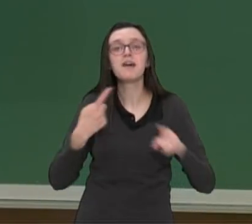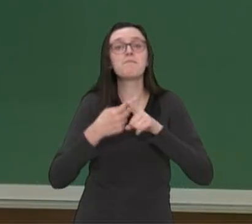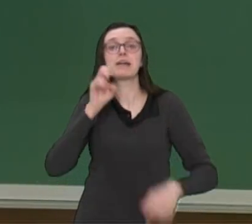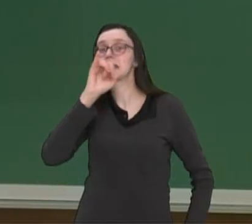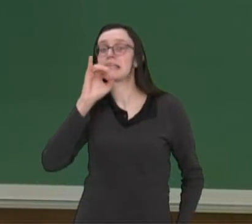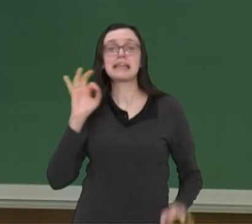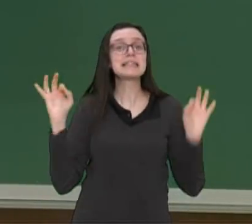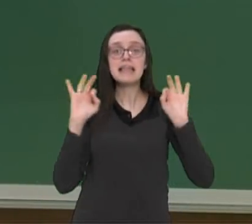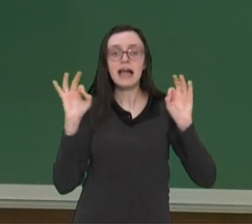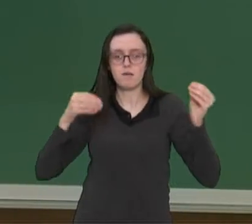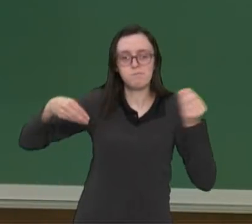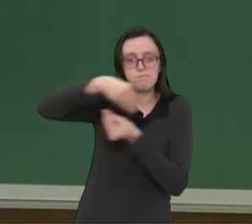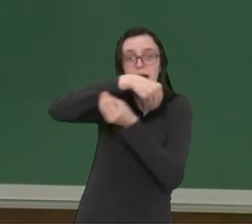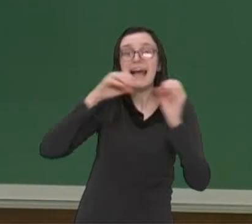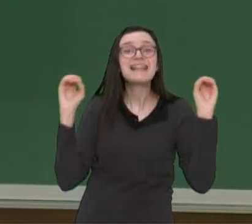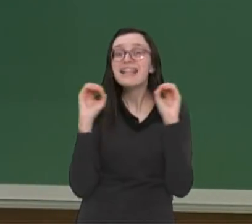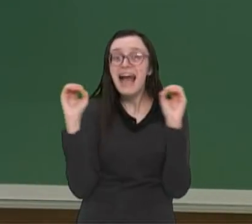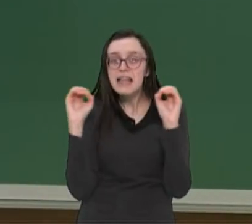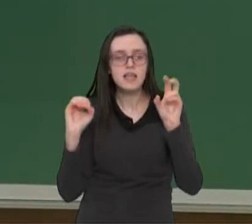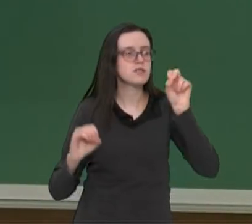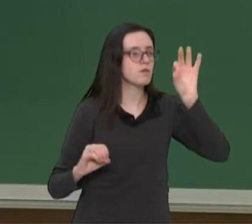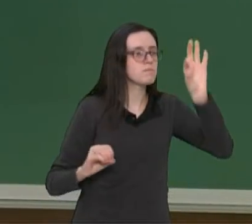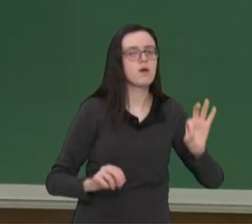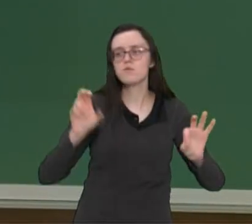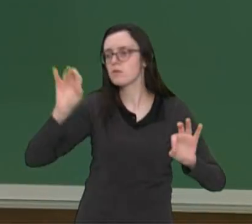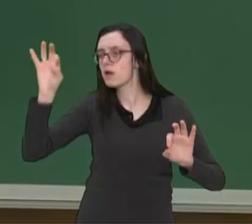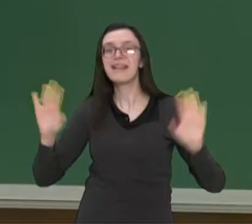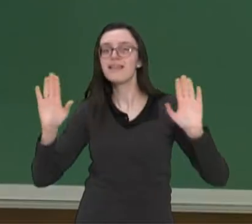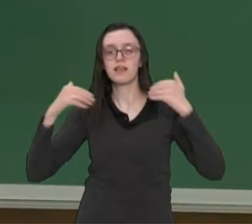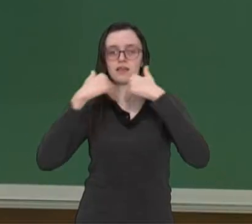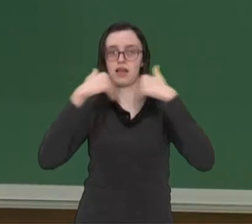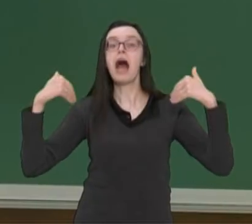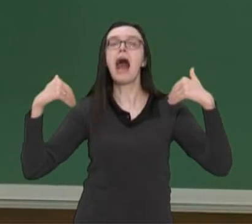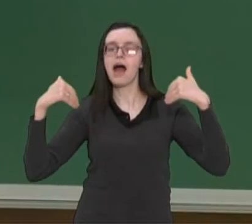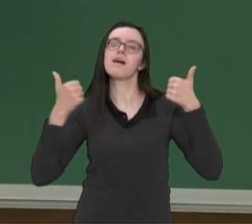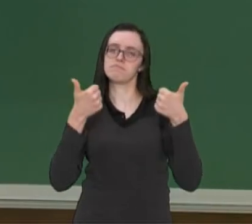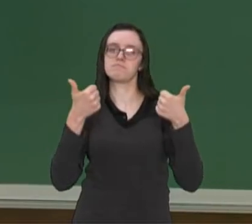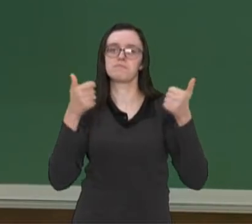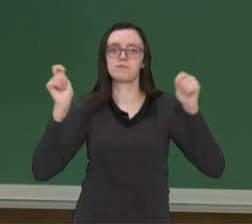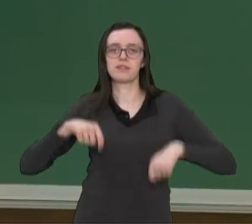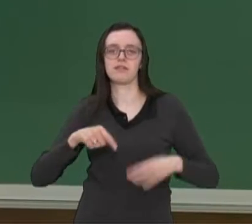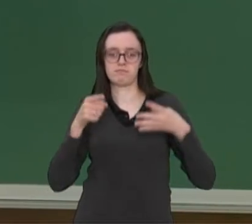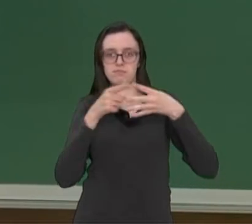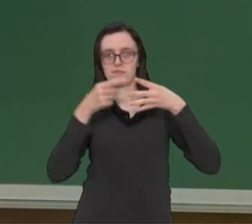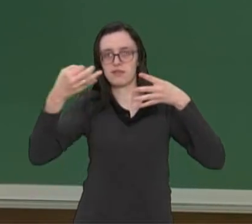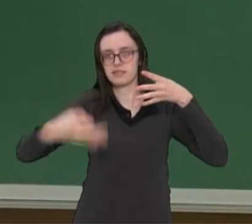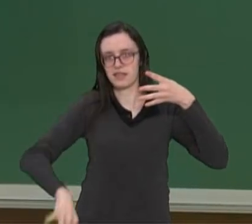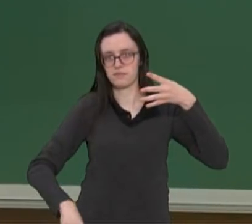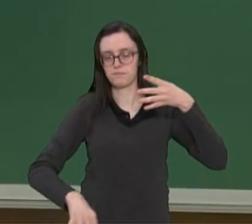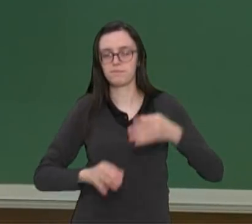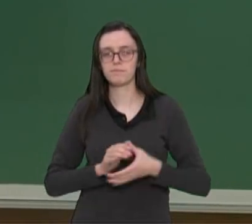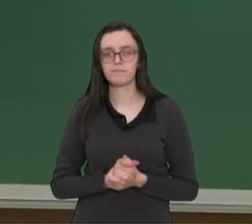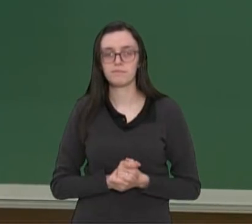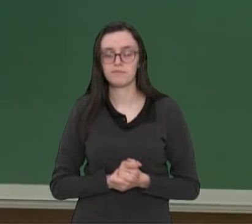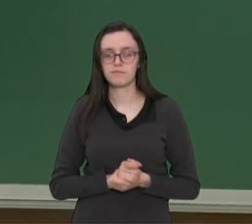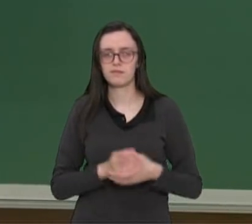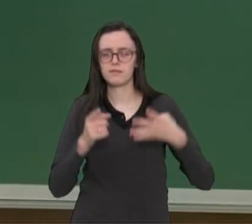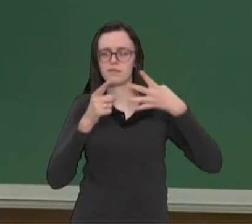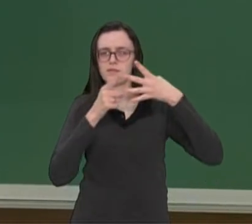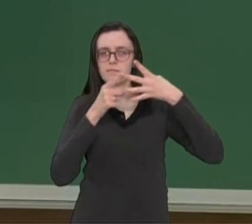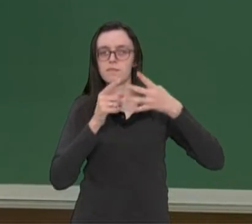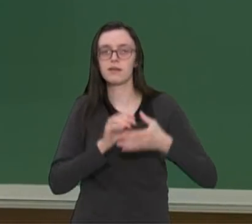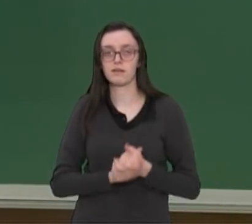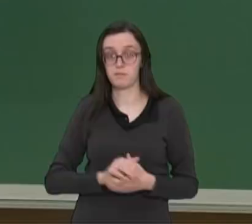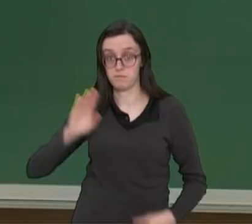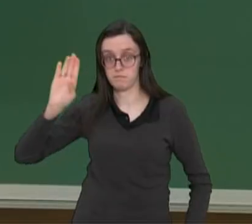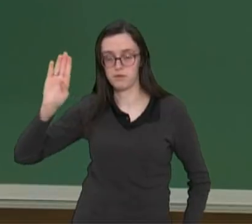eles não estão sofrendo crossing over, eu vou ter 50% de um gameta e 50% de outro gameta, quando eu estou falando de heterozigoto. Letra B,